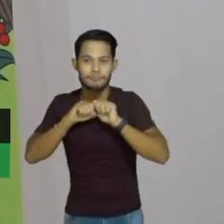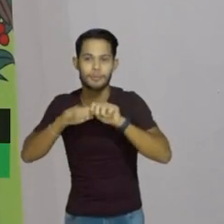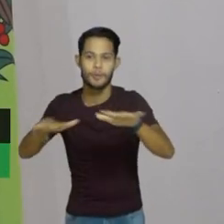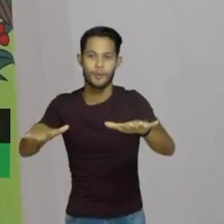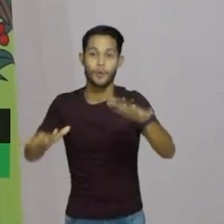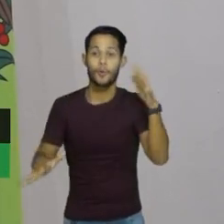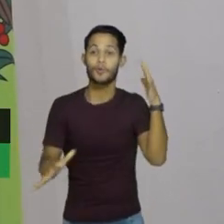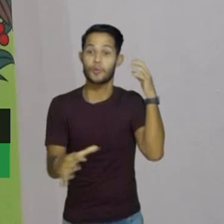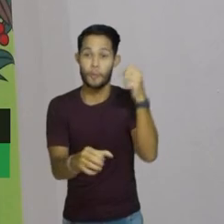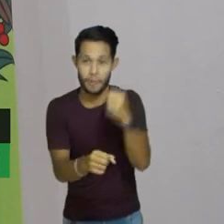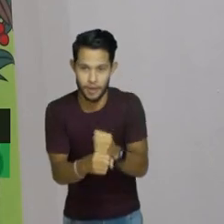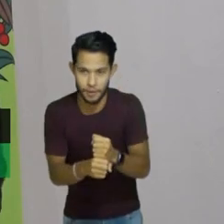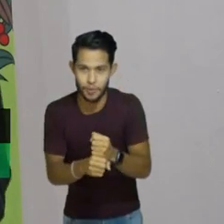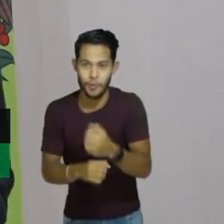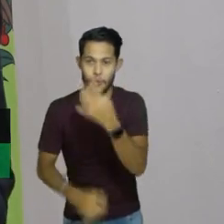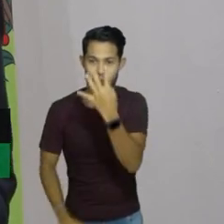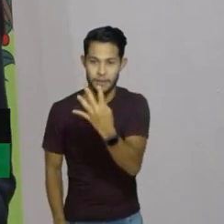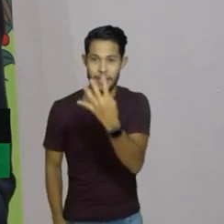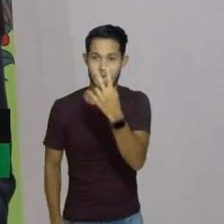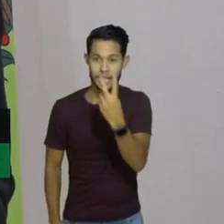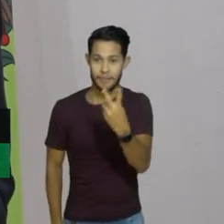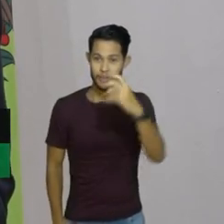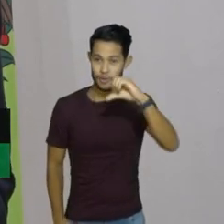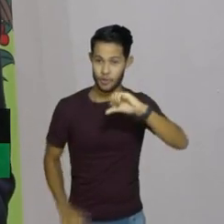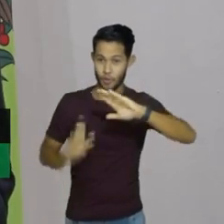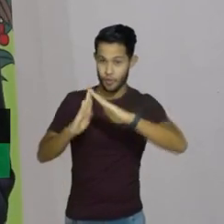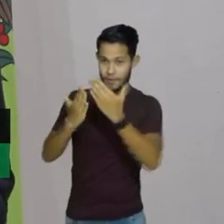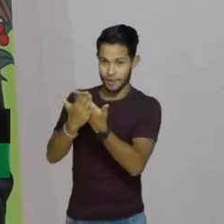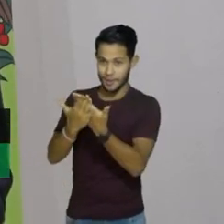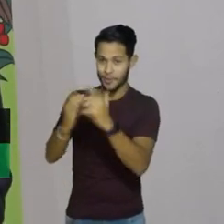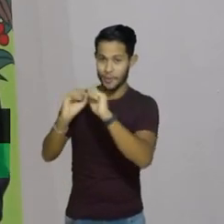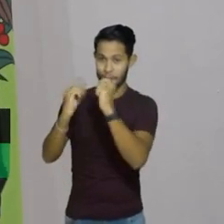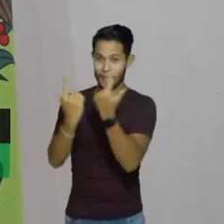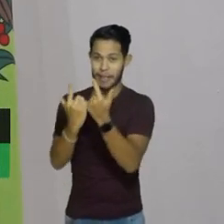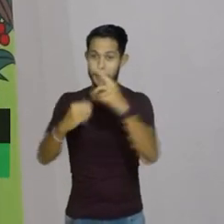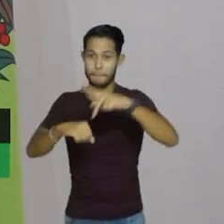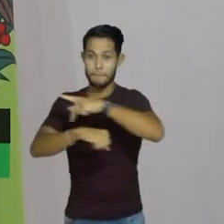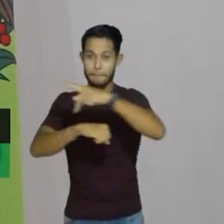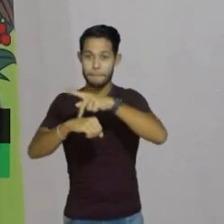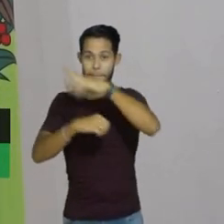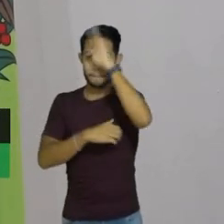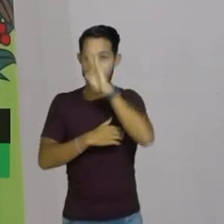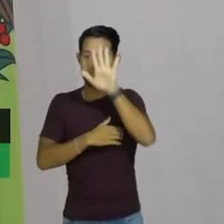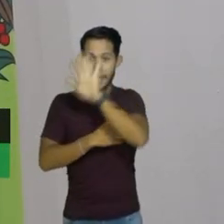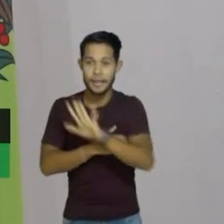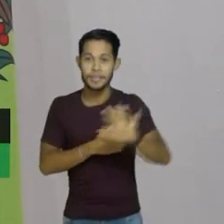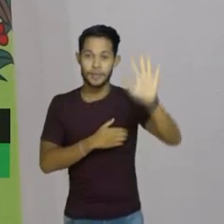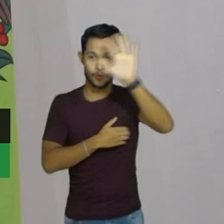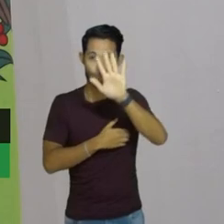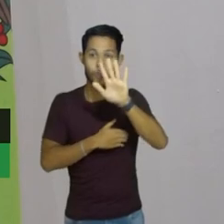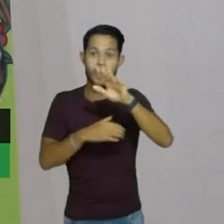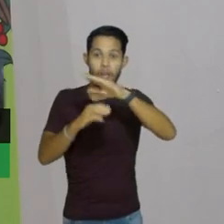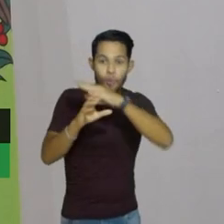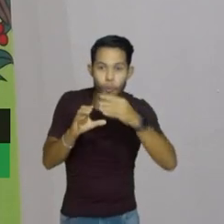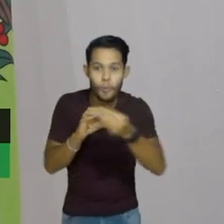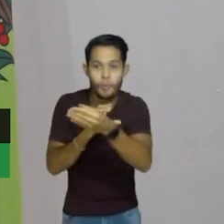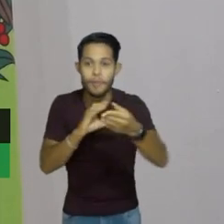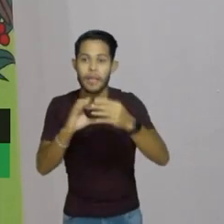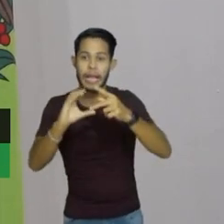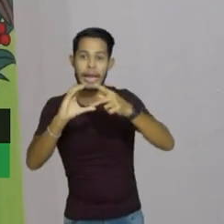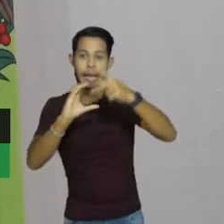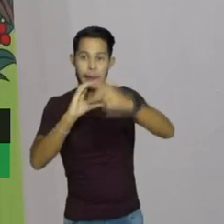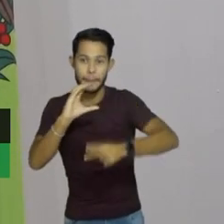429 escolas no país, 250 oriundas de câmaras municipais, as escolas do Legislativo no âmbito